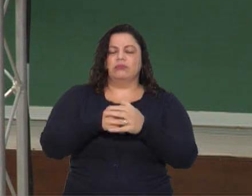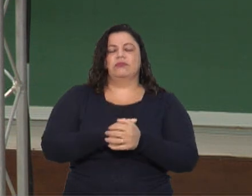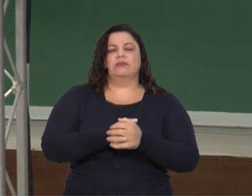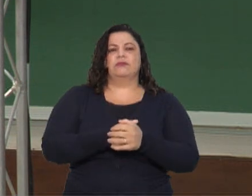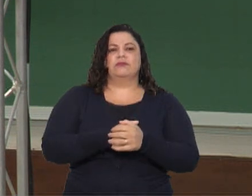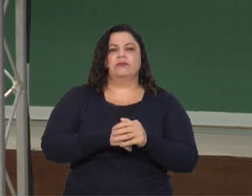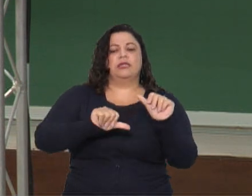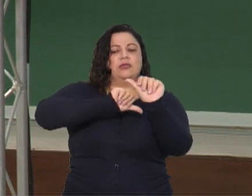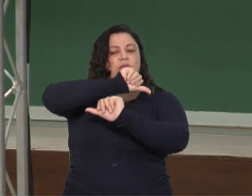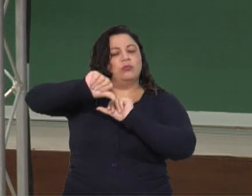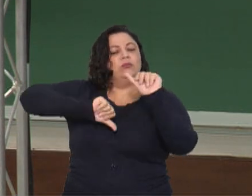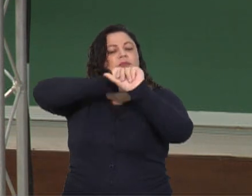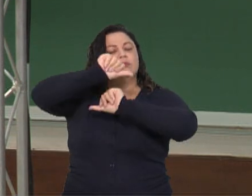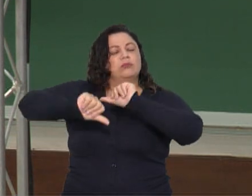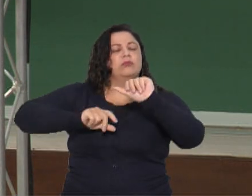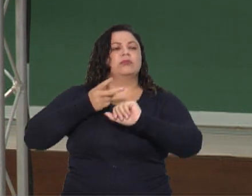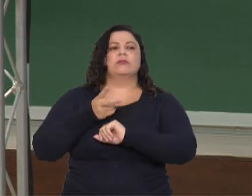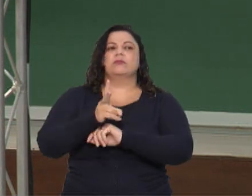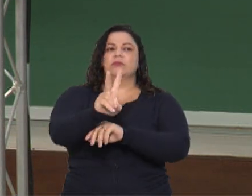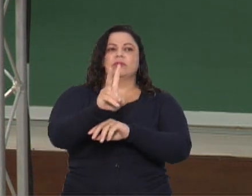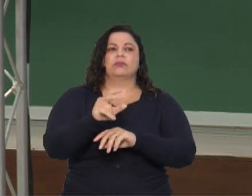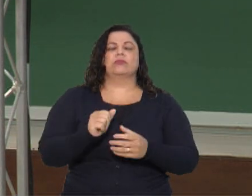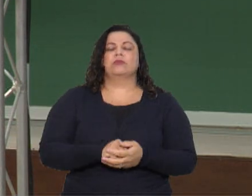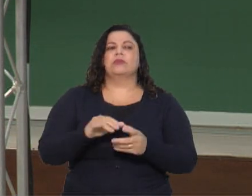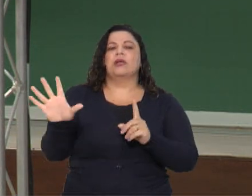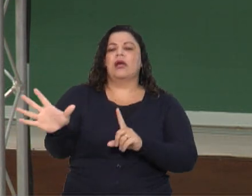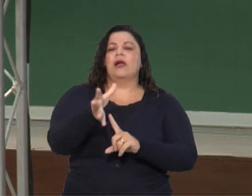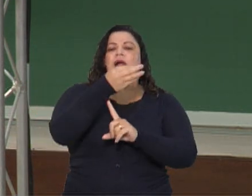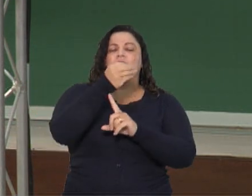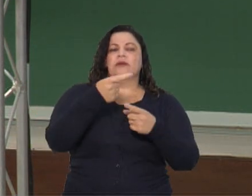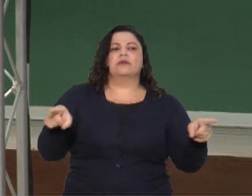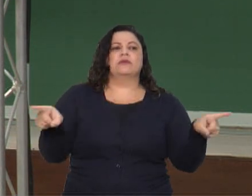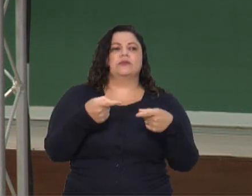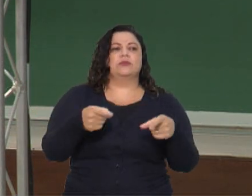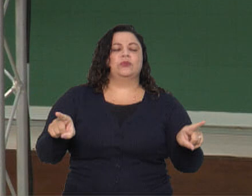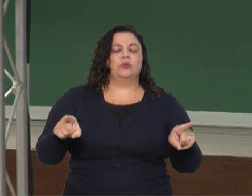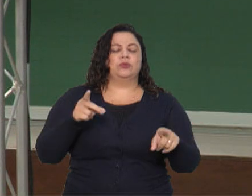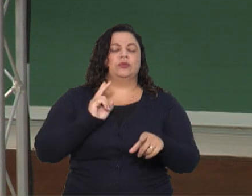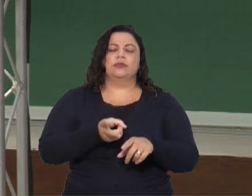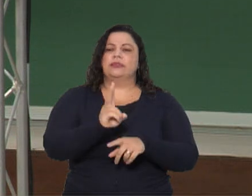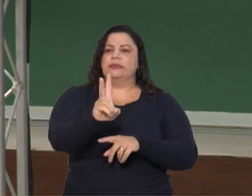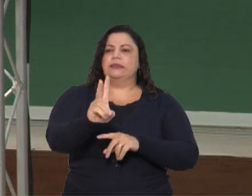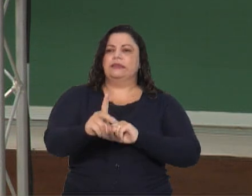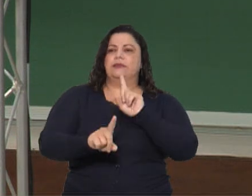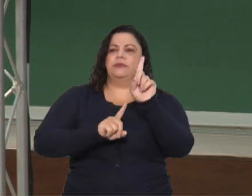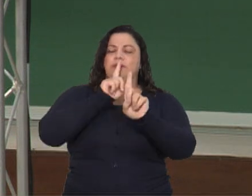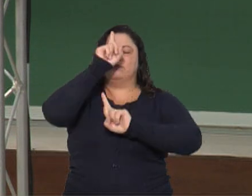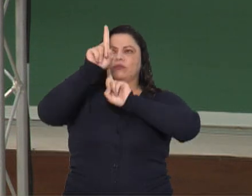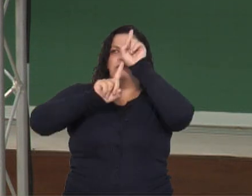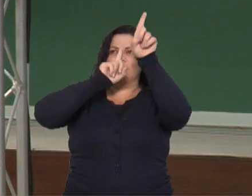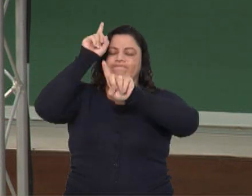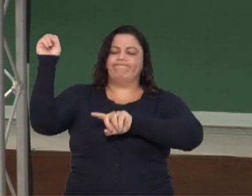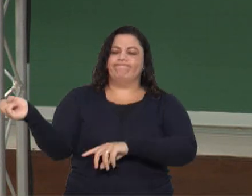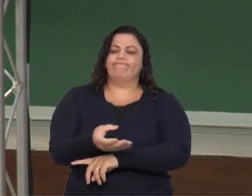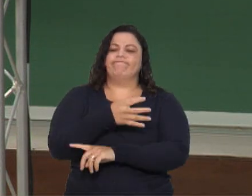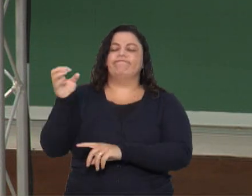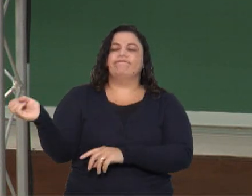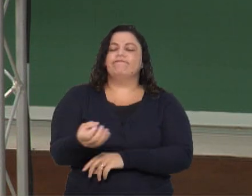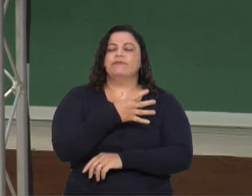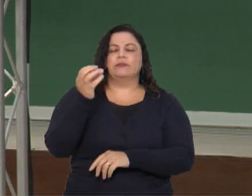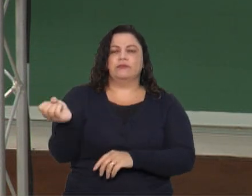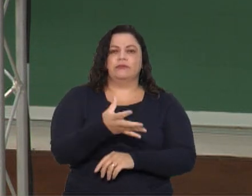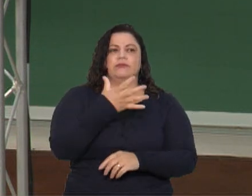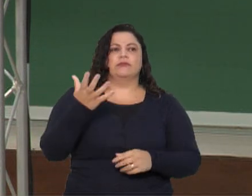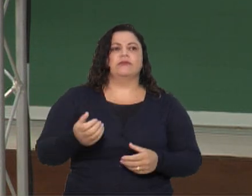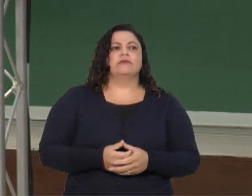redefinindo. Como uma arte, a música está sempre se reinventando. Então, agora a gente vai para o